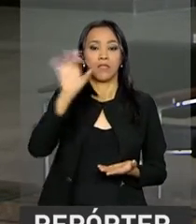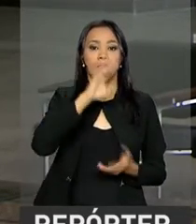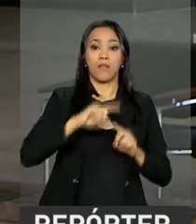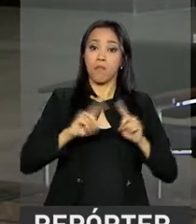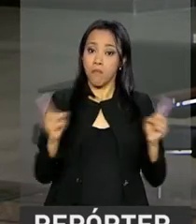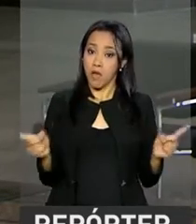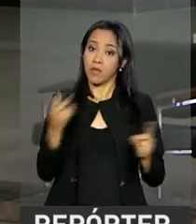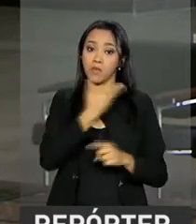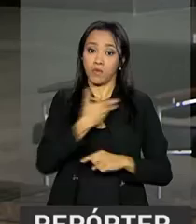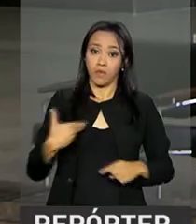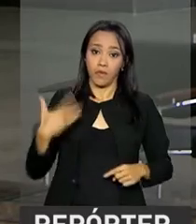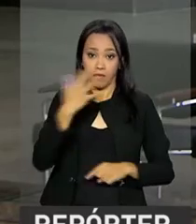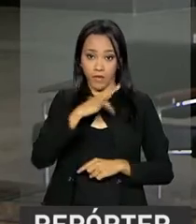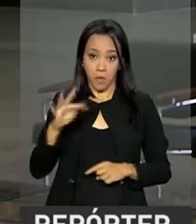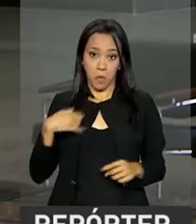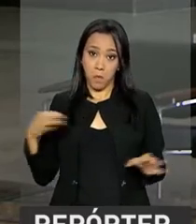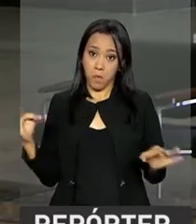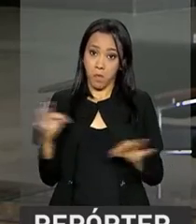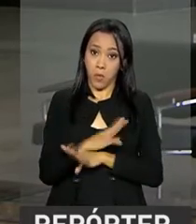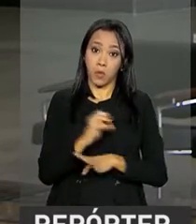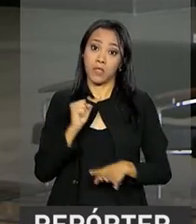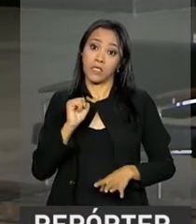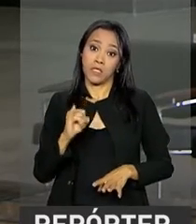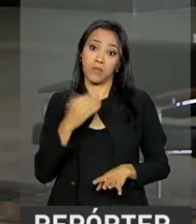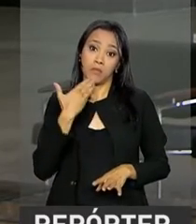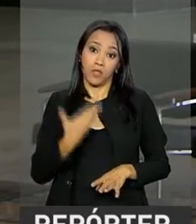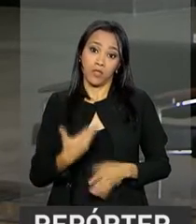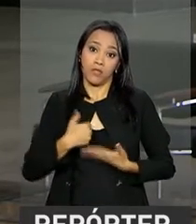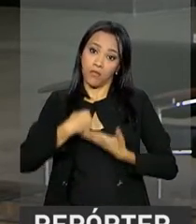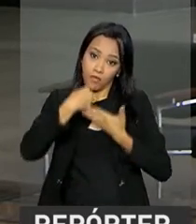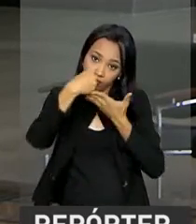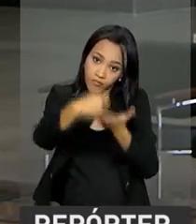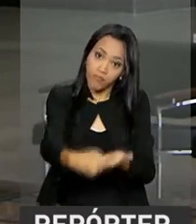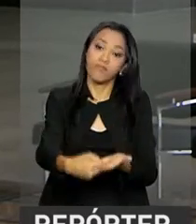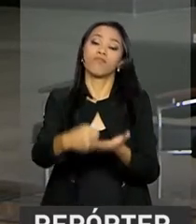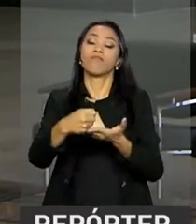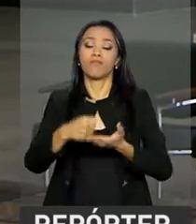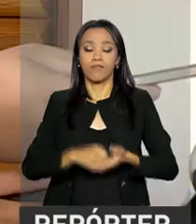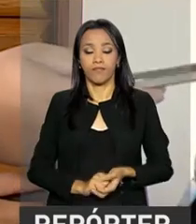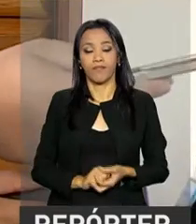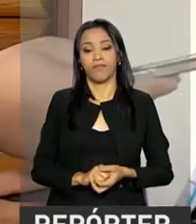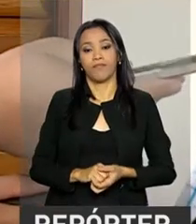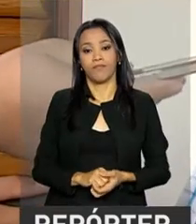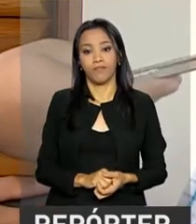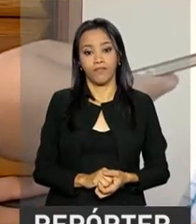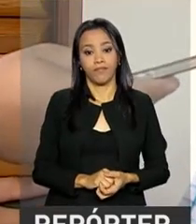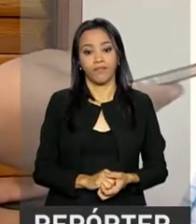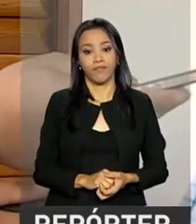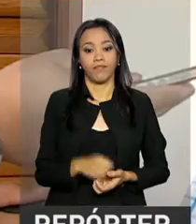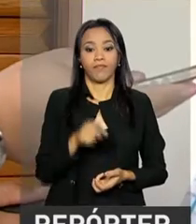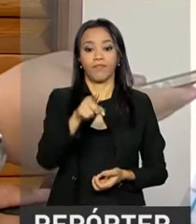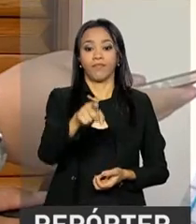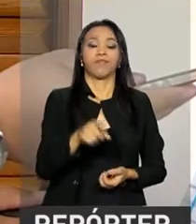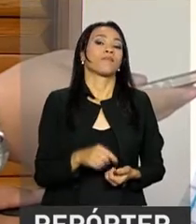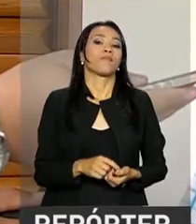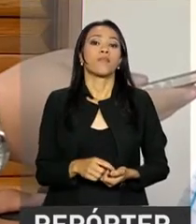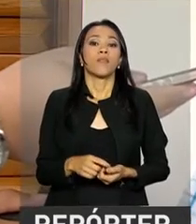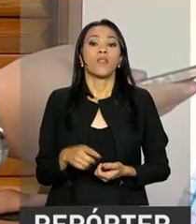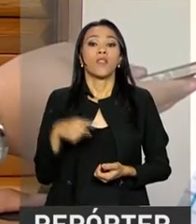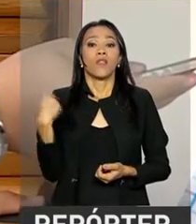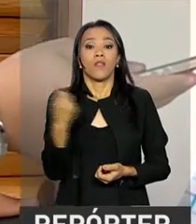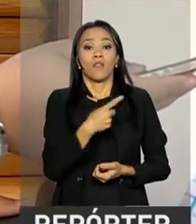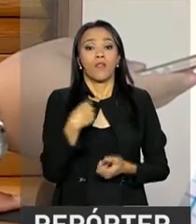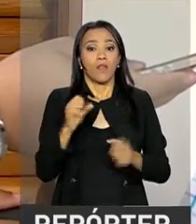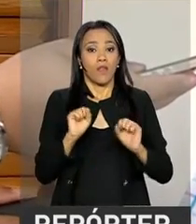estará pronto para atuar sempre que necessário recuperamos a